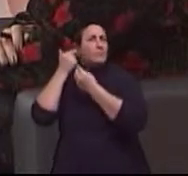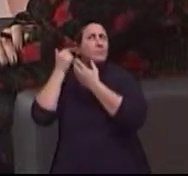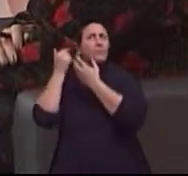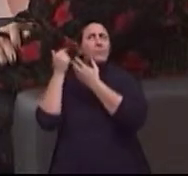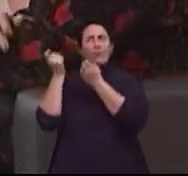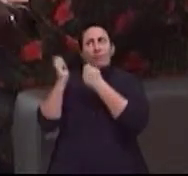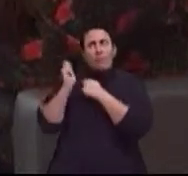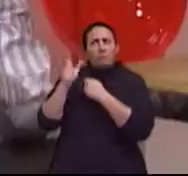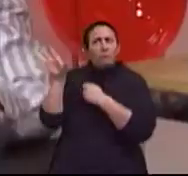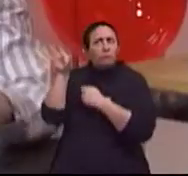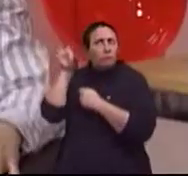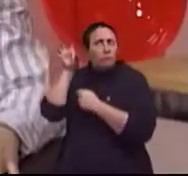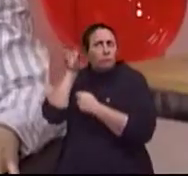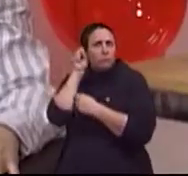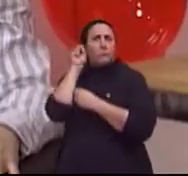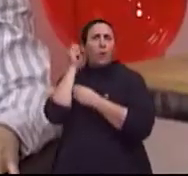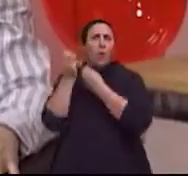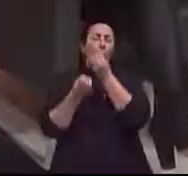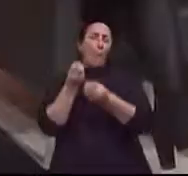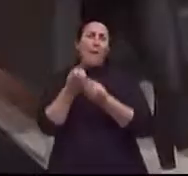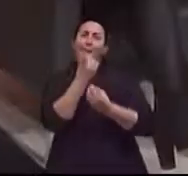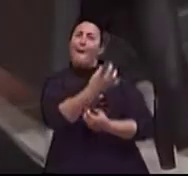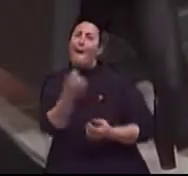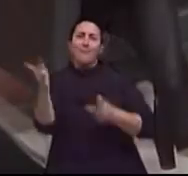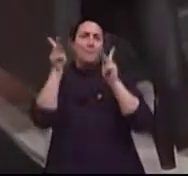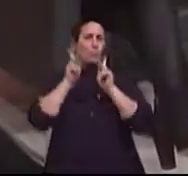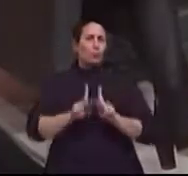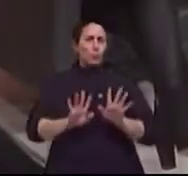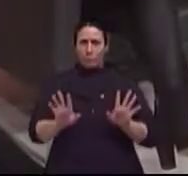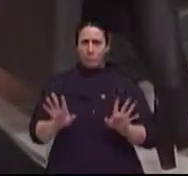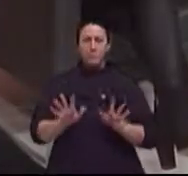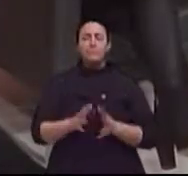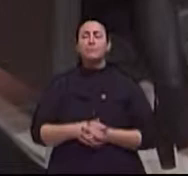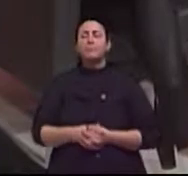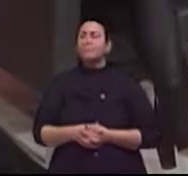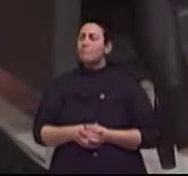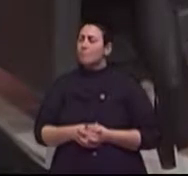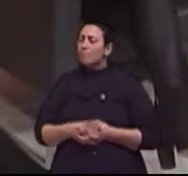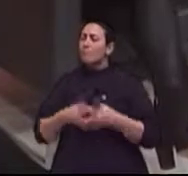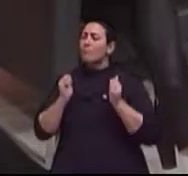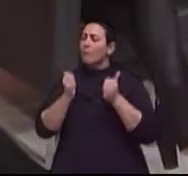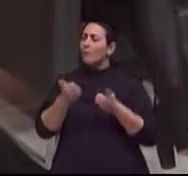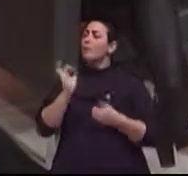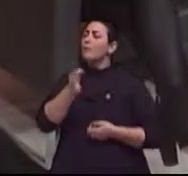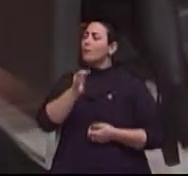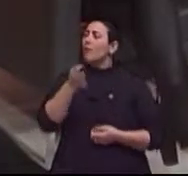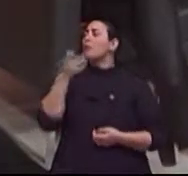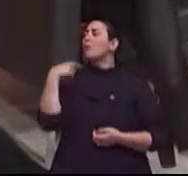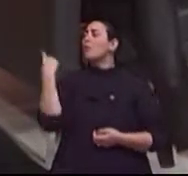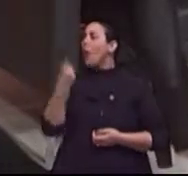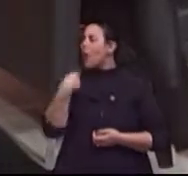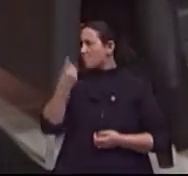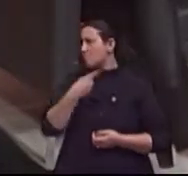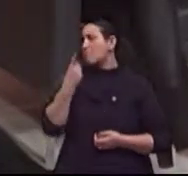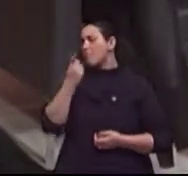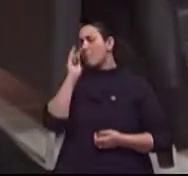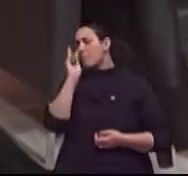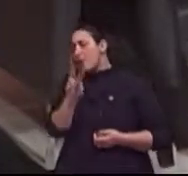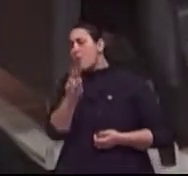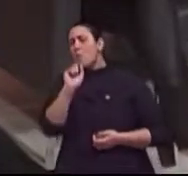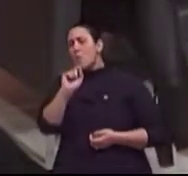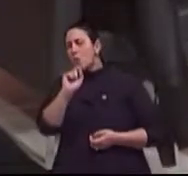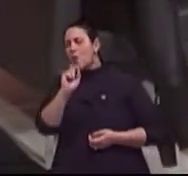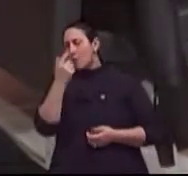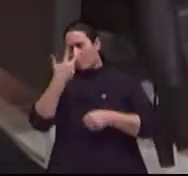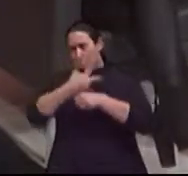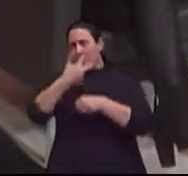escolha adequada do aparelho para cada pessoa. Até porque a gente sabe o que que acarreta depois, o que que vai se desdobrando de